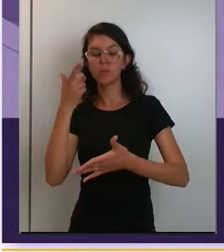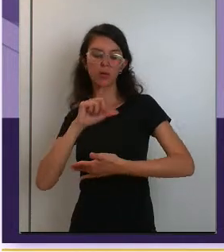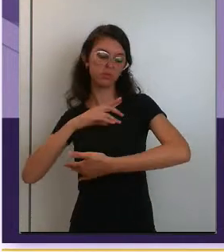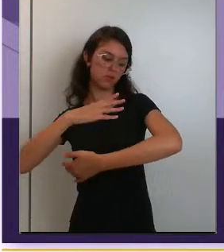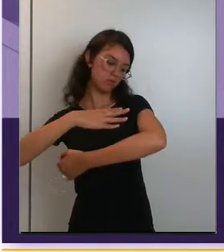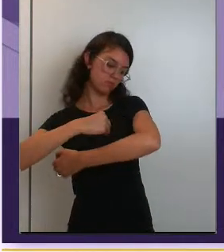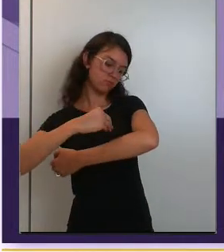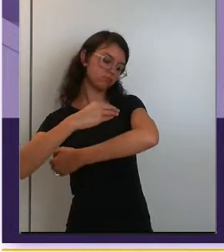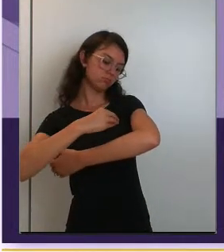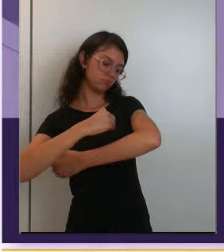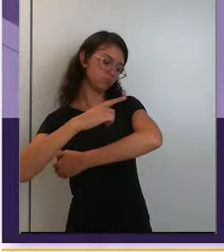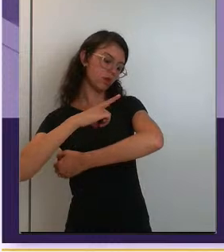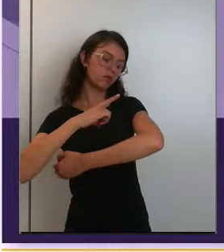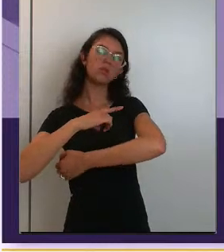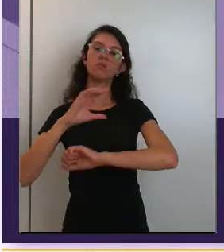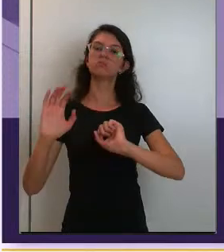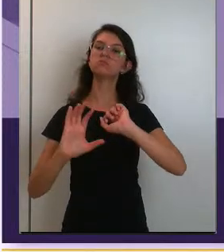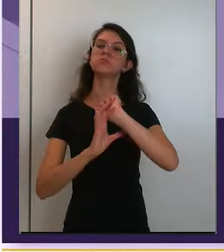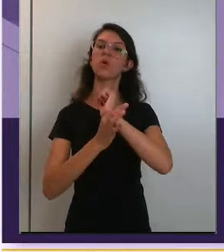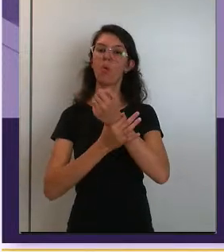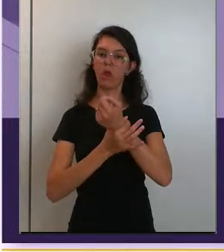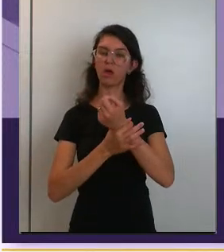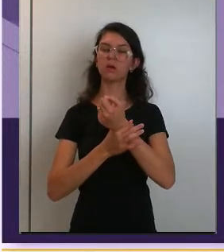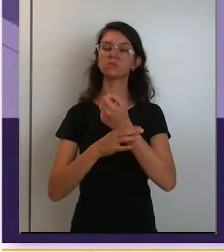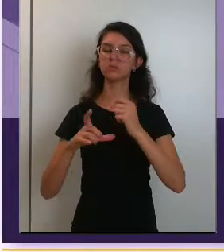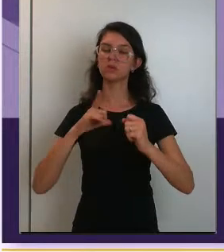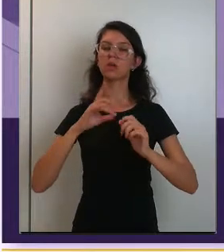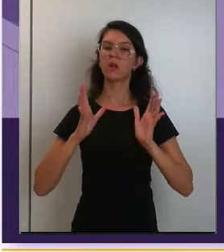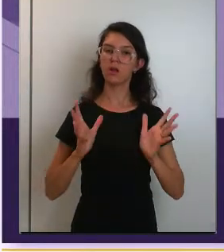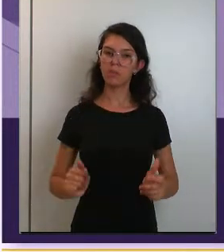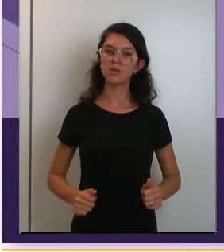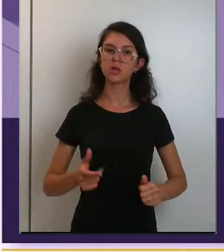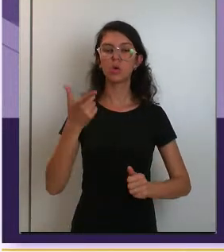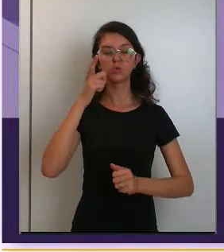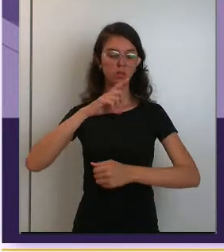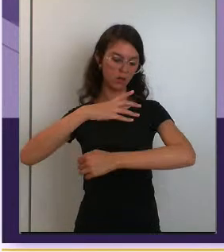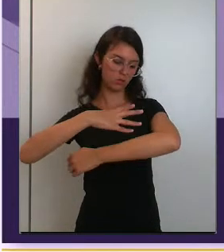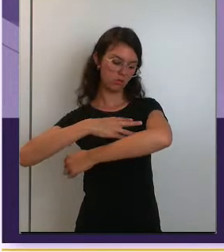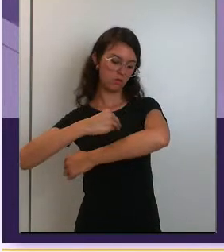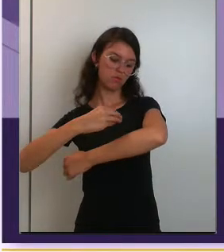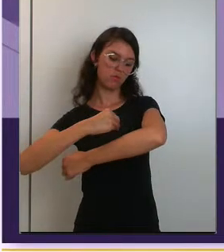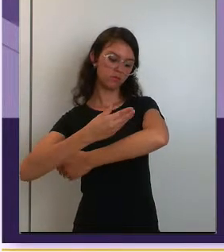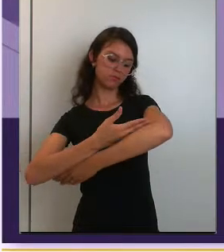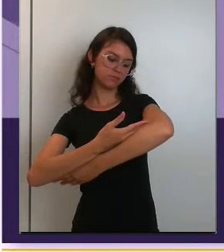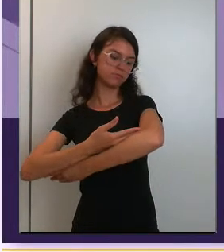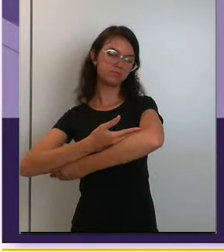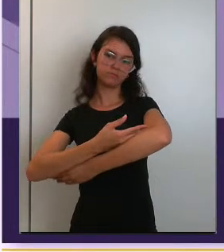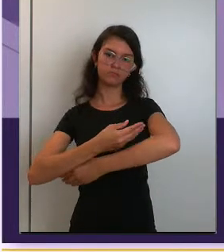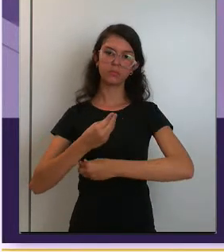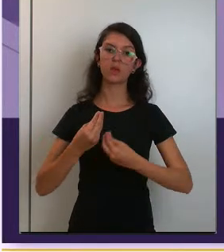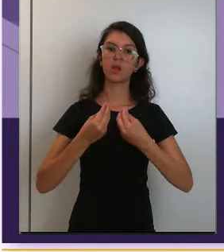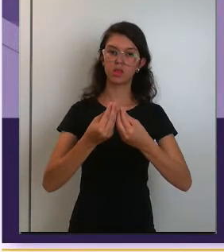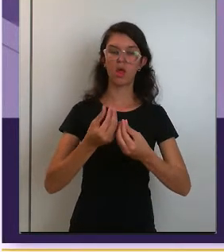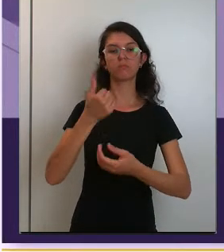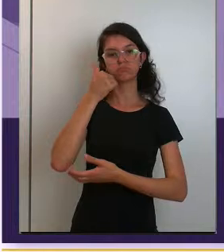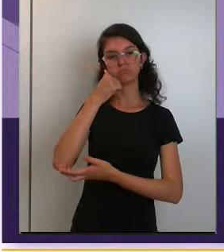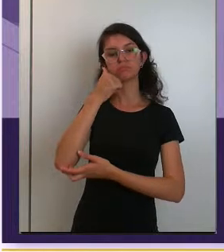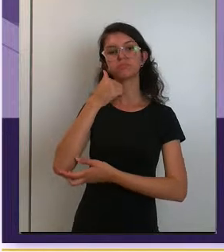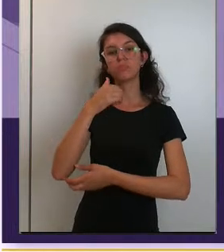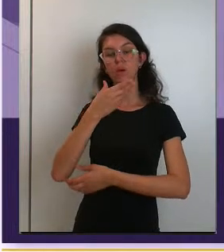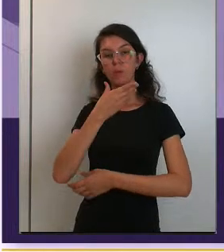de segurança, para extraírem o seu leite aí no ambiente de trabalho e chegando em casa oferecer esse